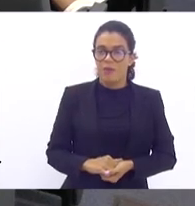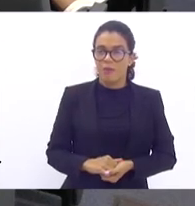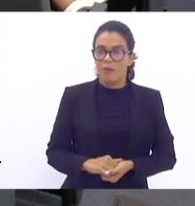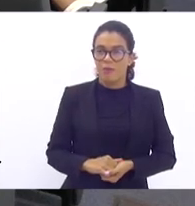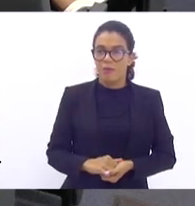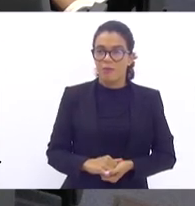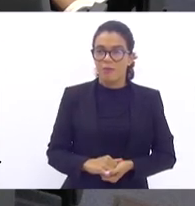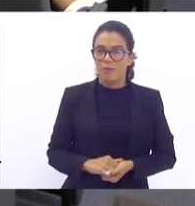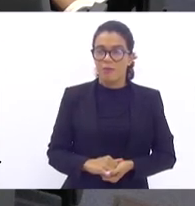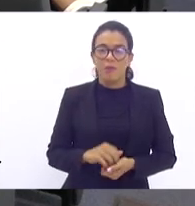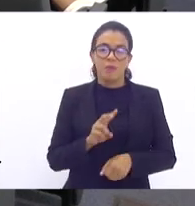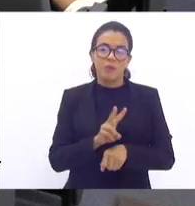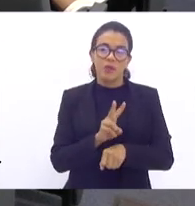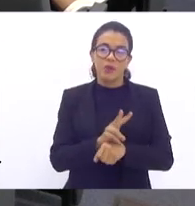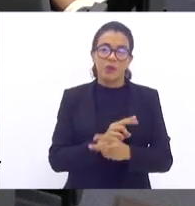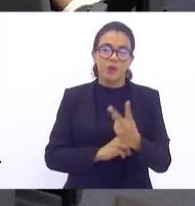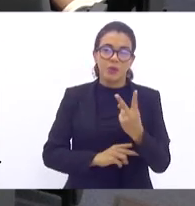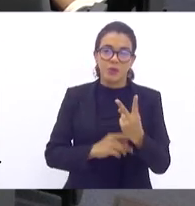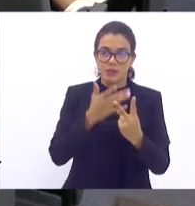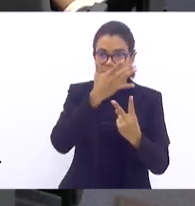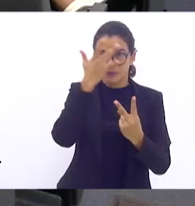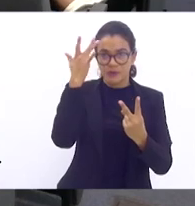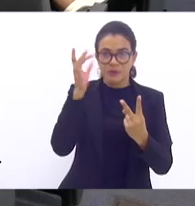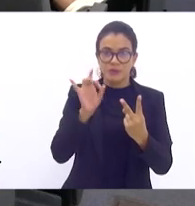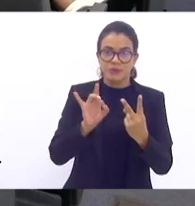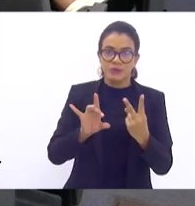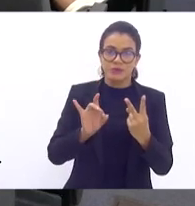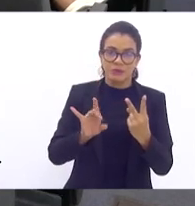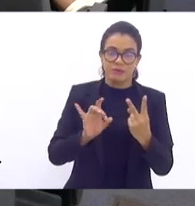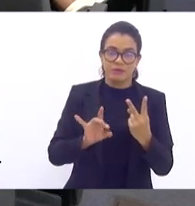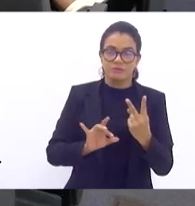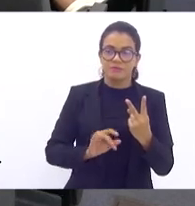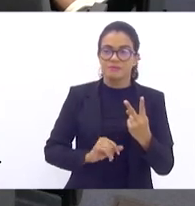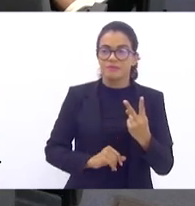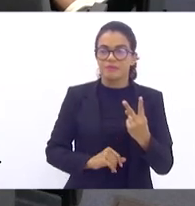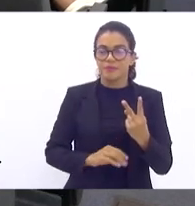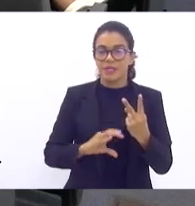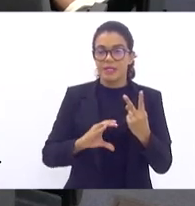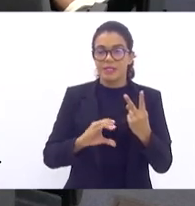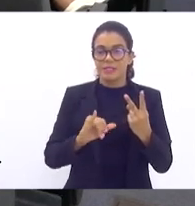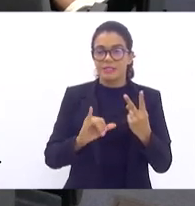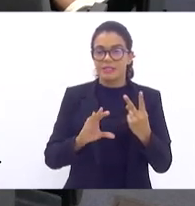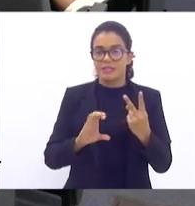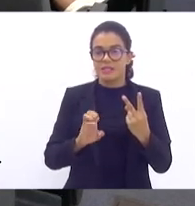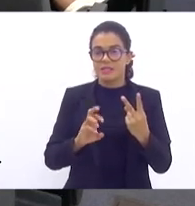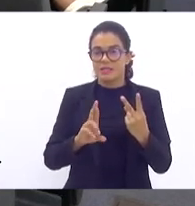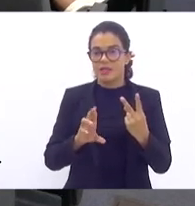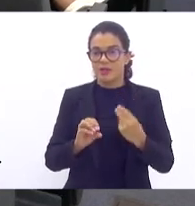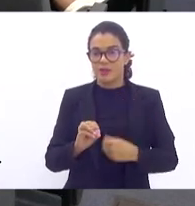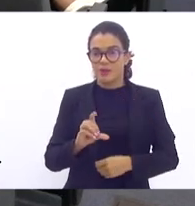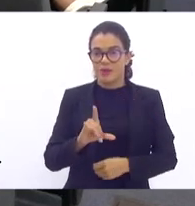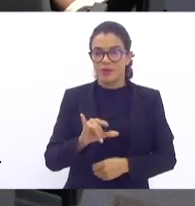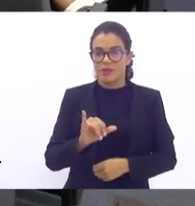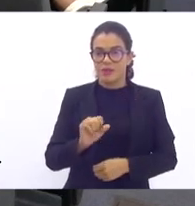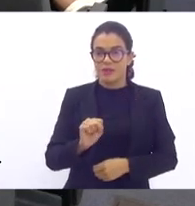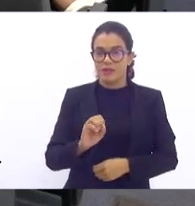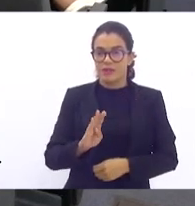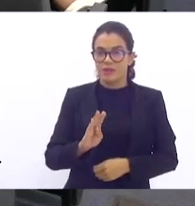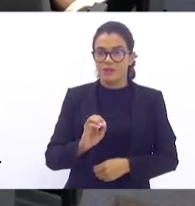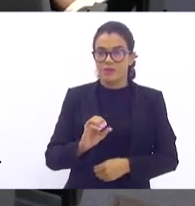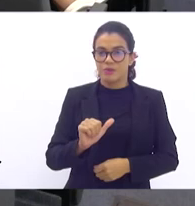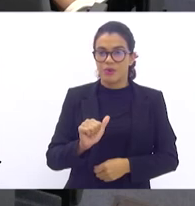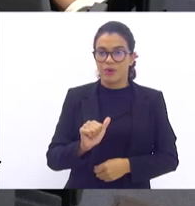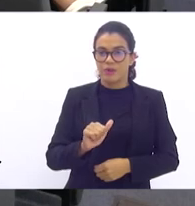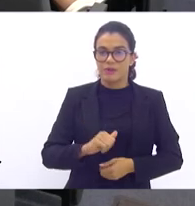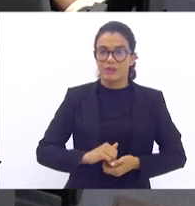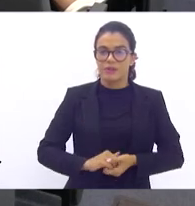aqui tem por enquanto só dois aqui inscritos Cícero Lisboa por favor já já se